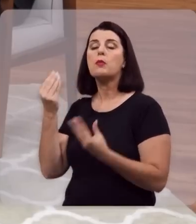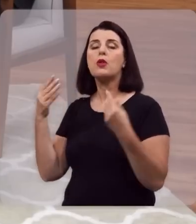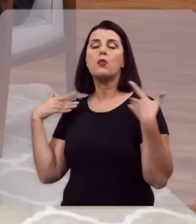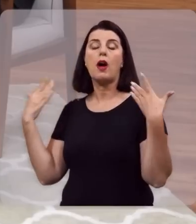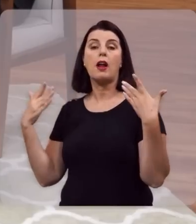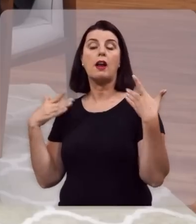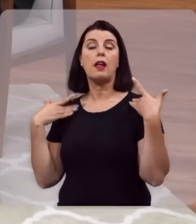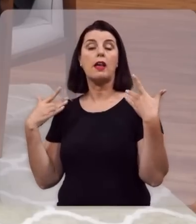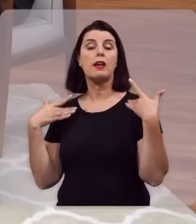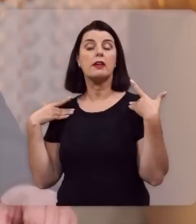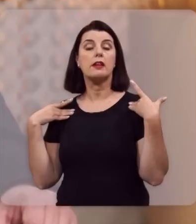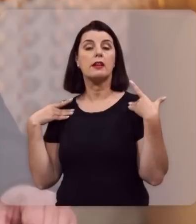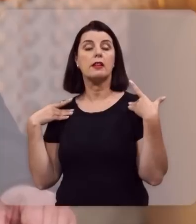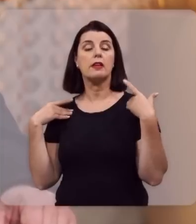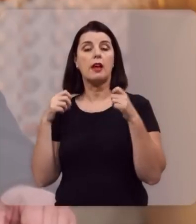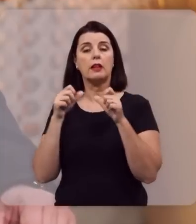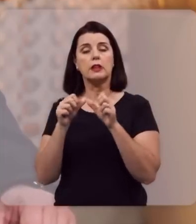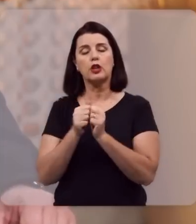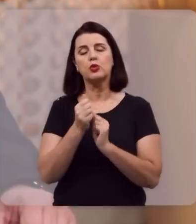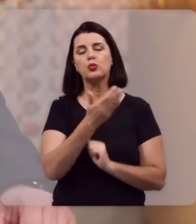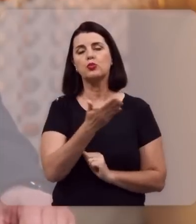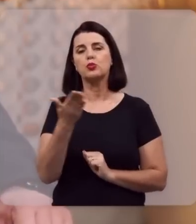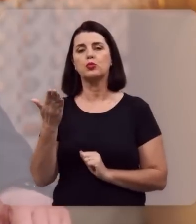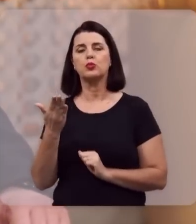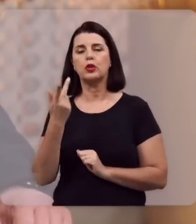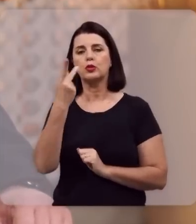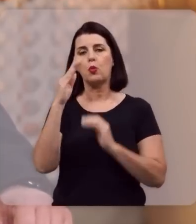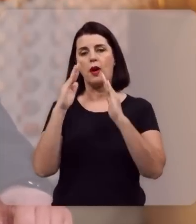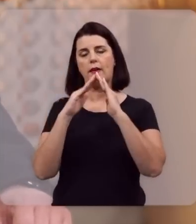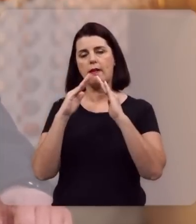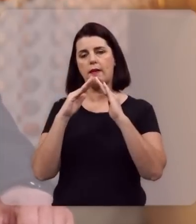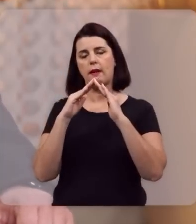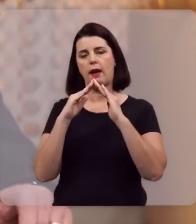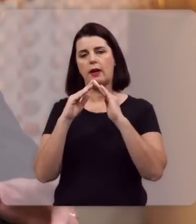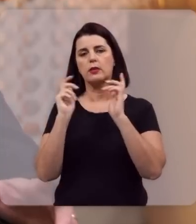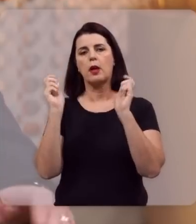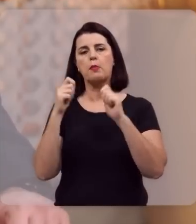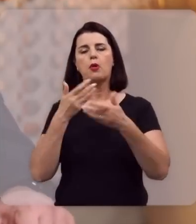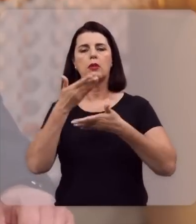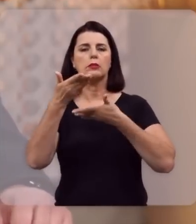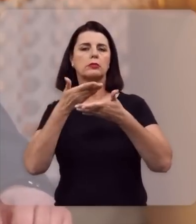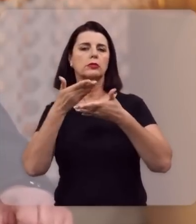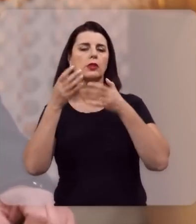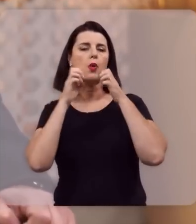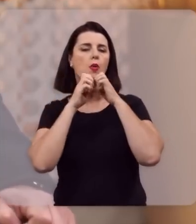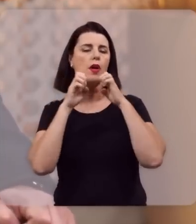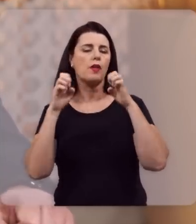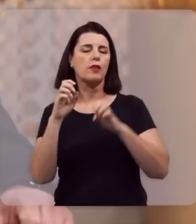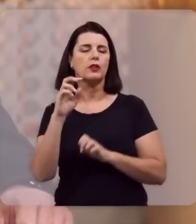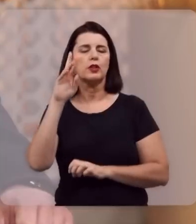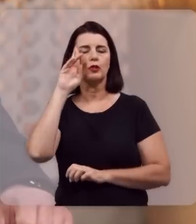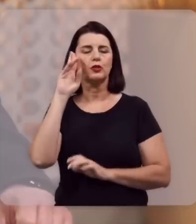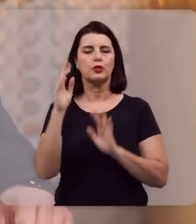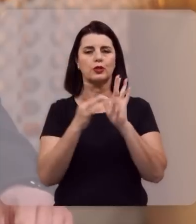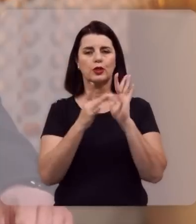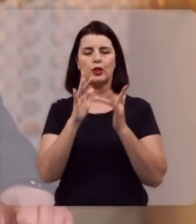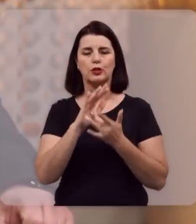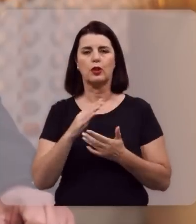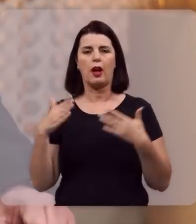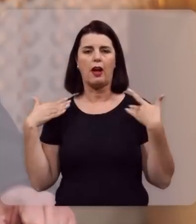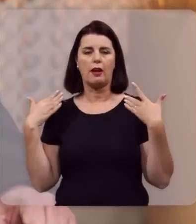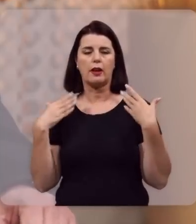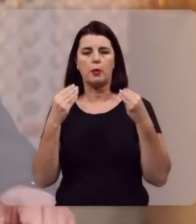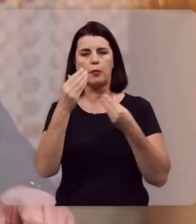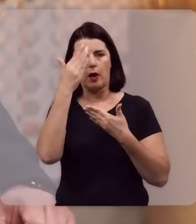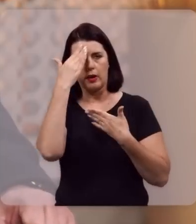alegria enorme, privilégio estar com você na sua casa e podermos compartilhar o Evangelho do nosso Senhor Jesus. Alegria.